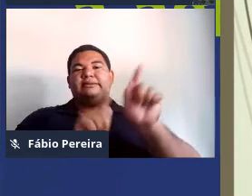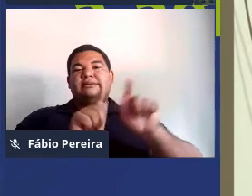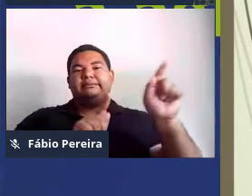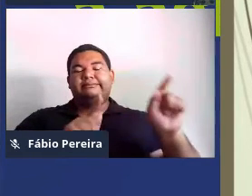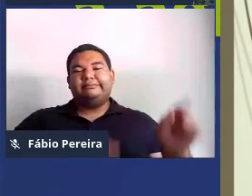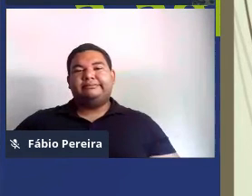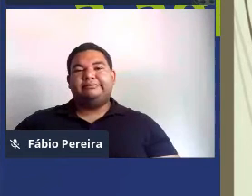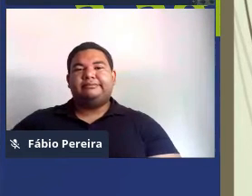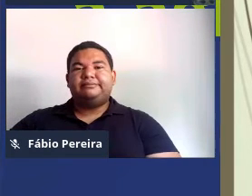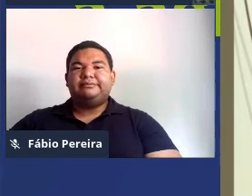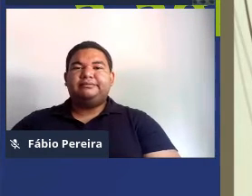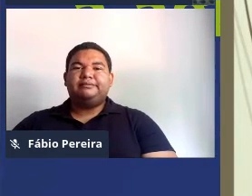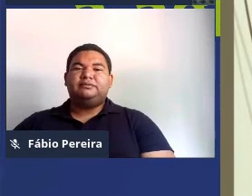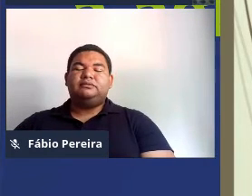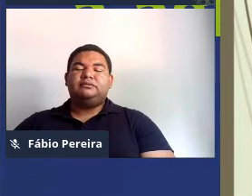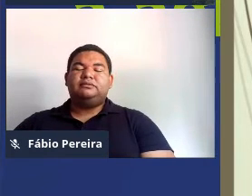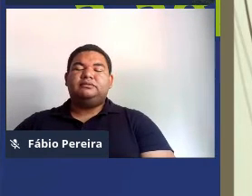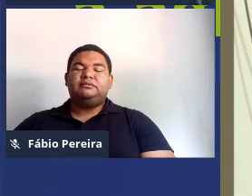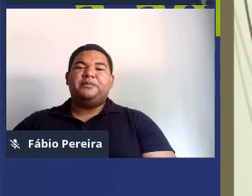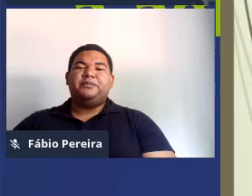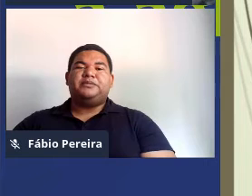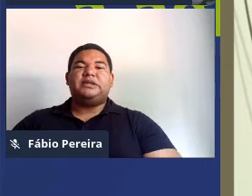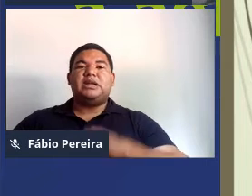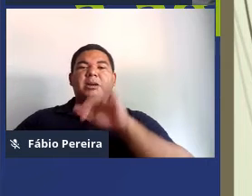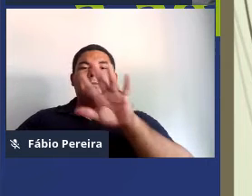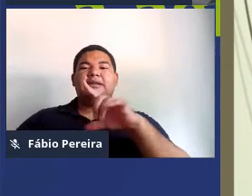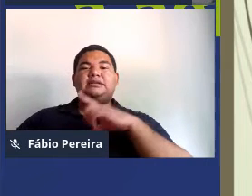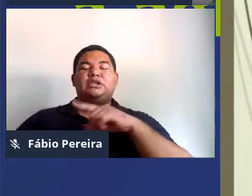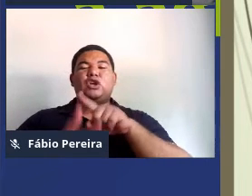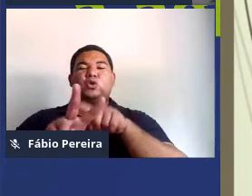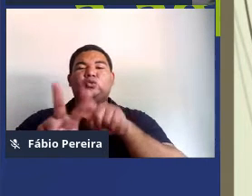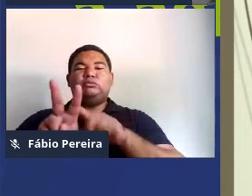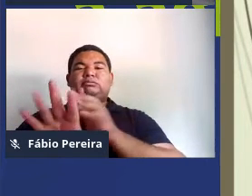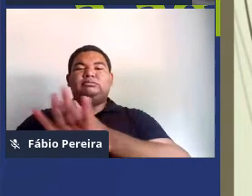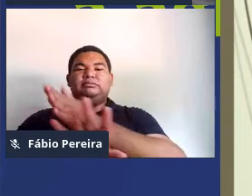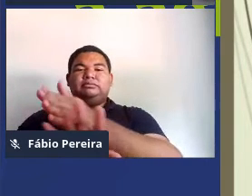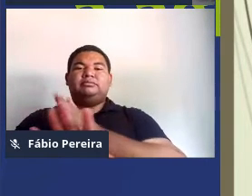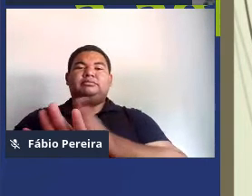Então, quais são os caminhos que eu tenho? Caminho número 1.